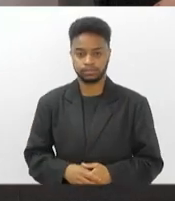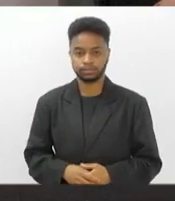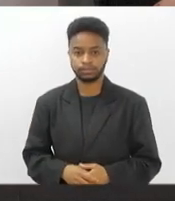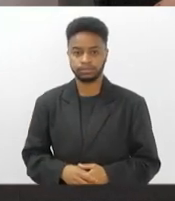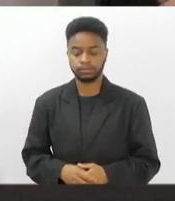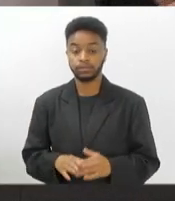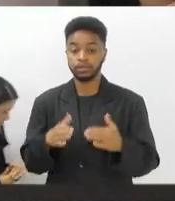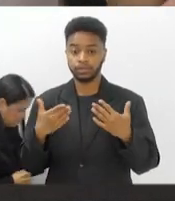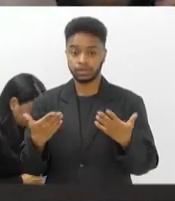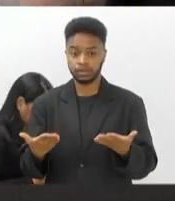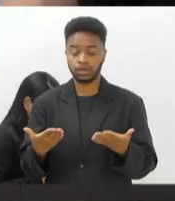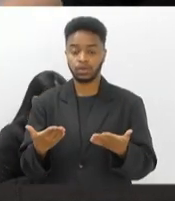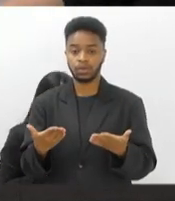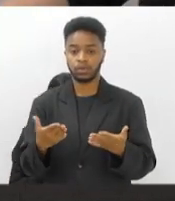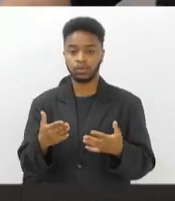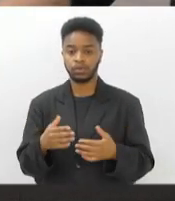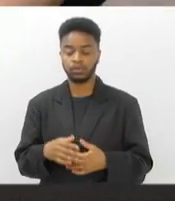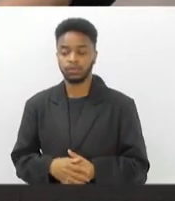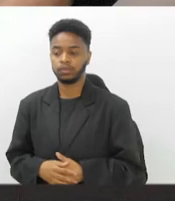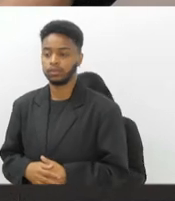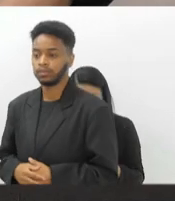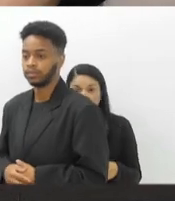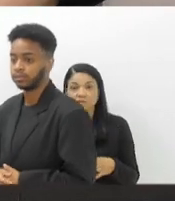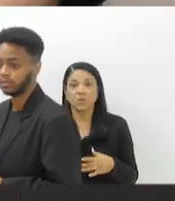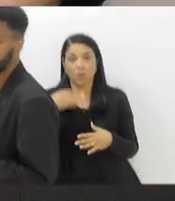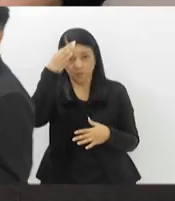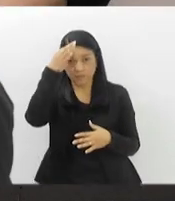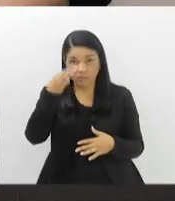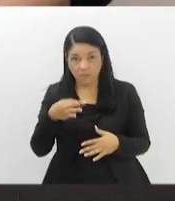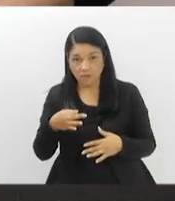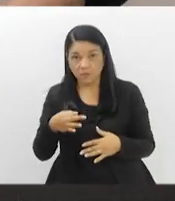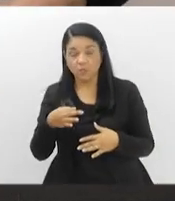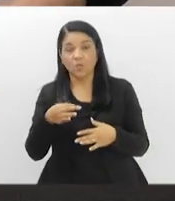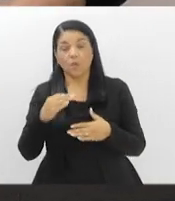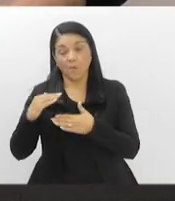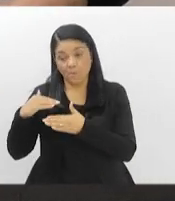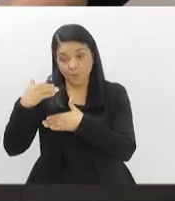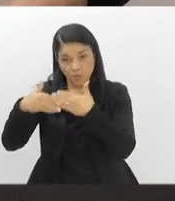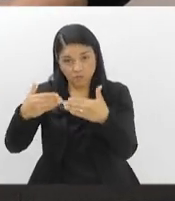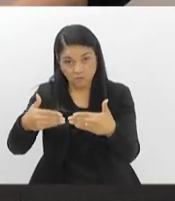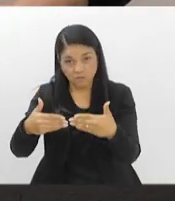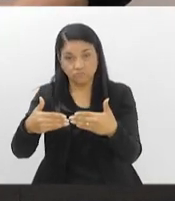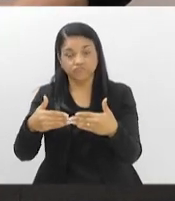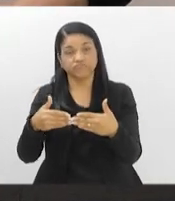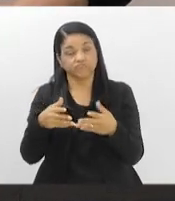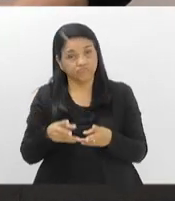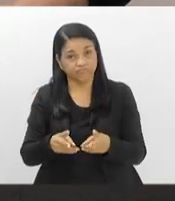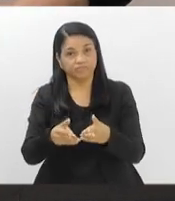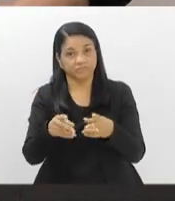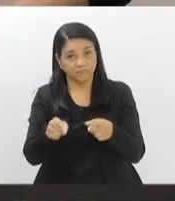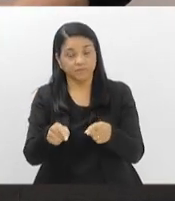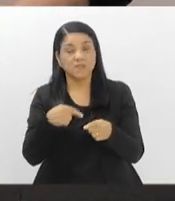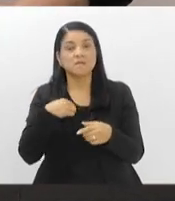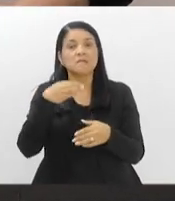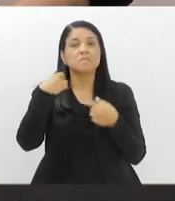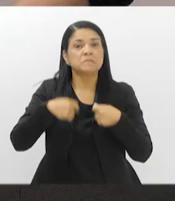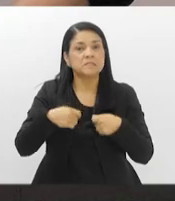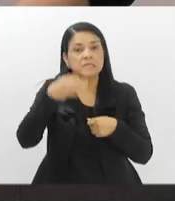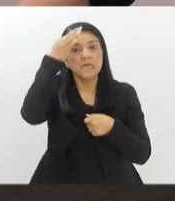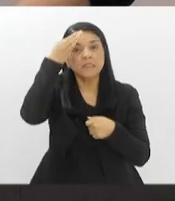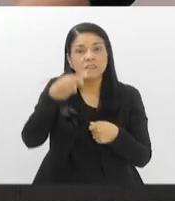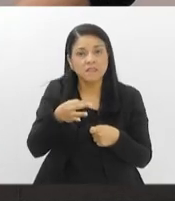então é isso que que pelo que eu entendo o processo funciona assim então a gente precisa entender eh qual é o